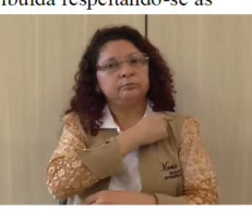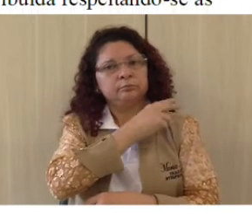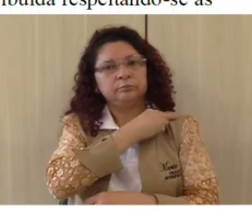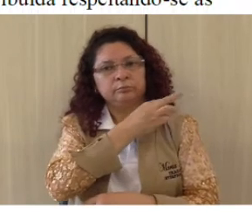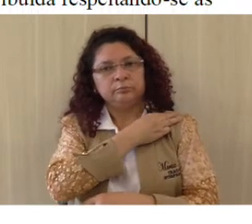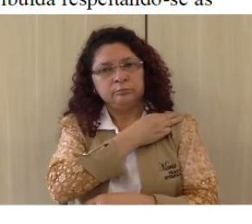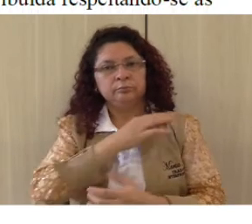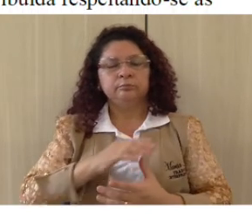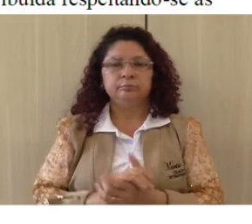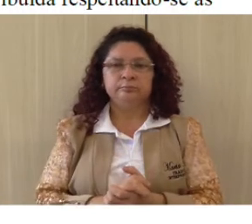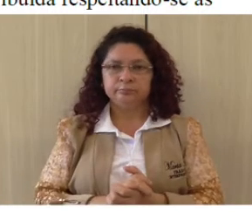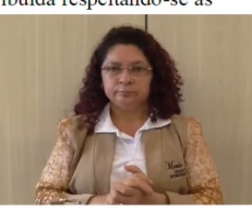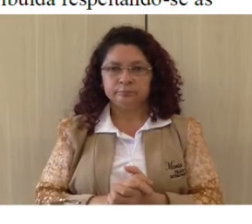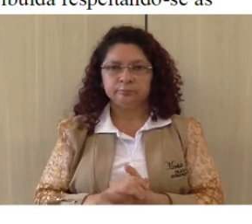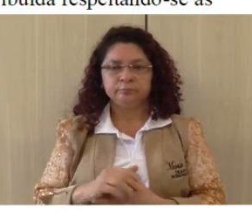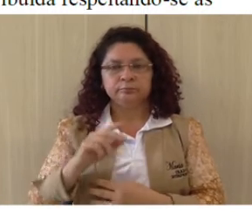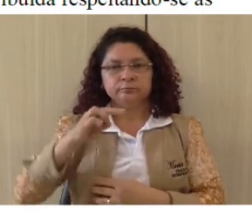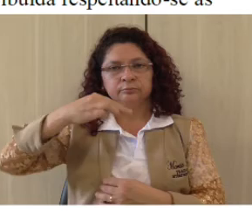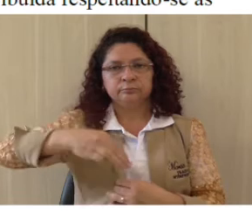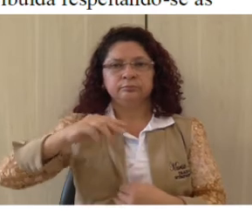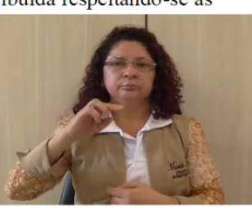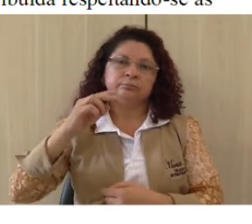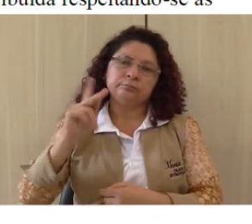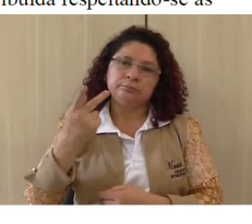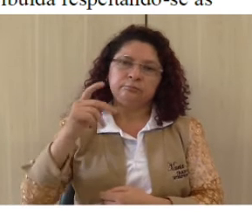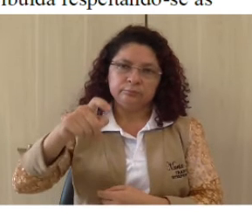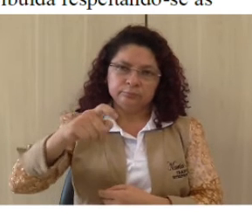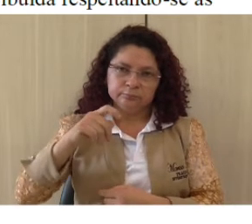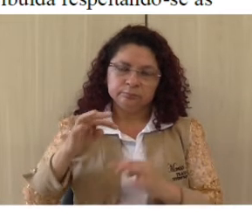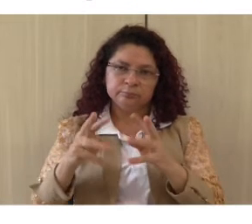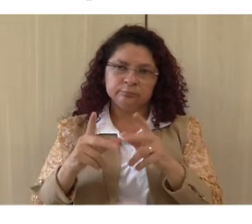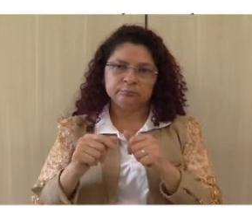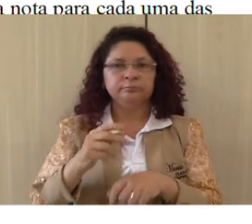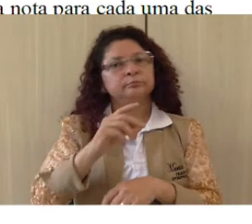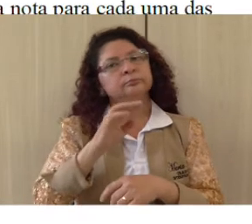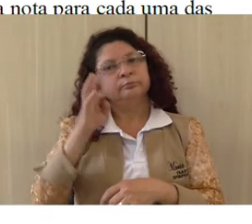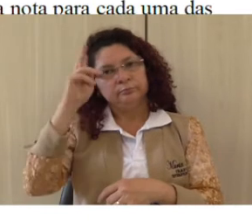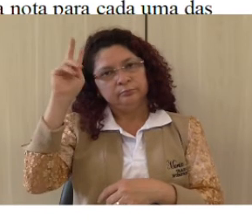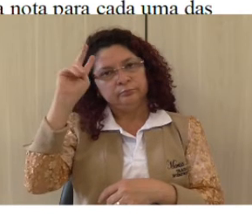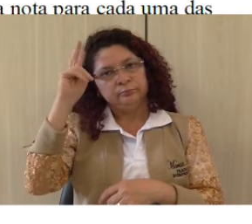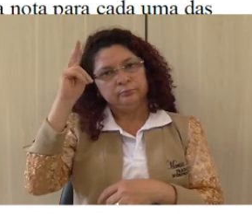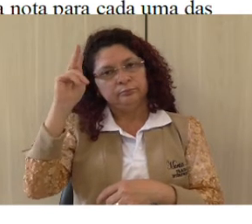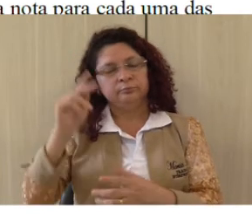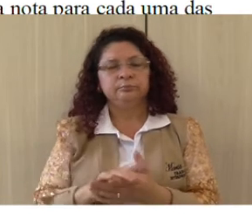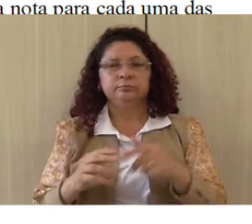ano do ensino médio. MHX corresponderá à média geral de história.